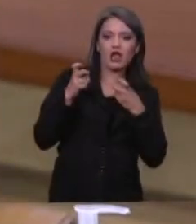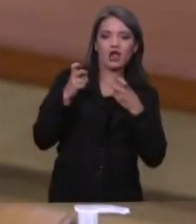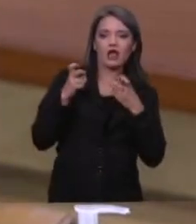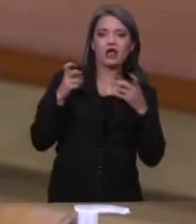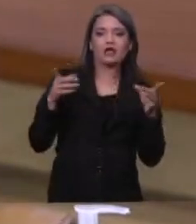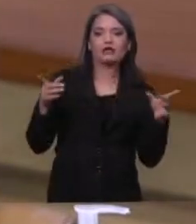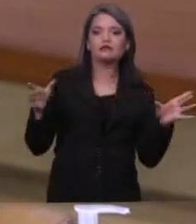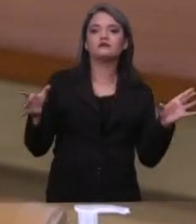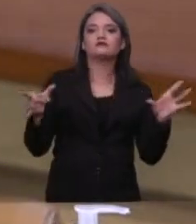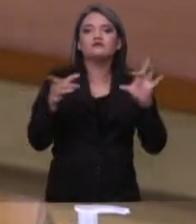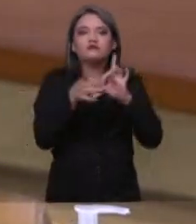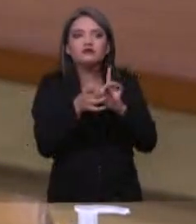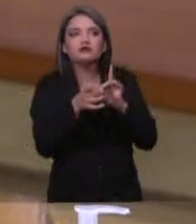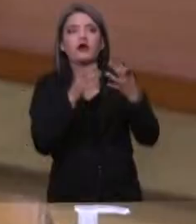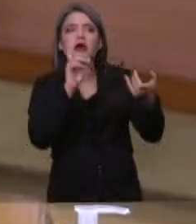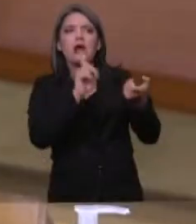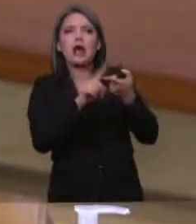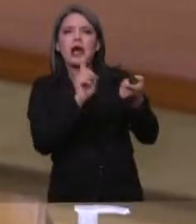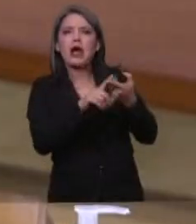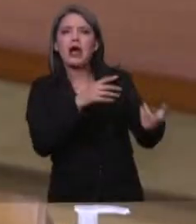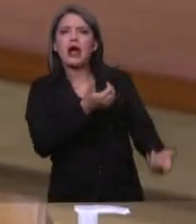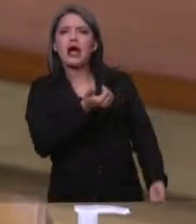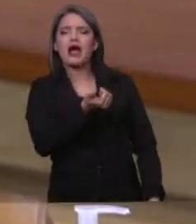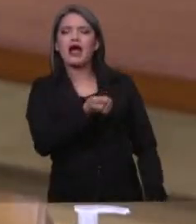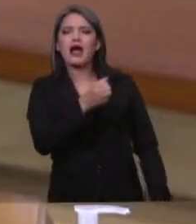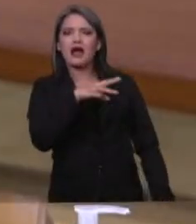com a grave ameaça.